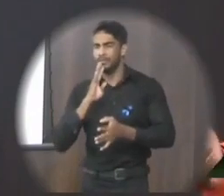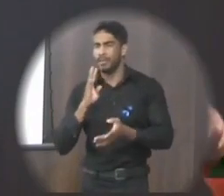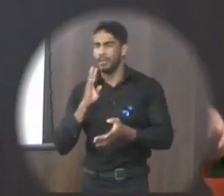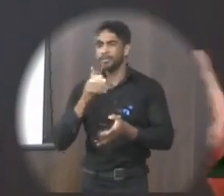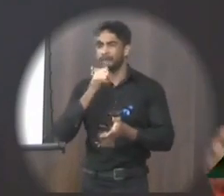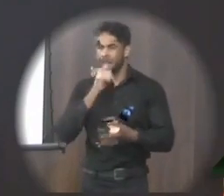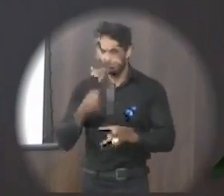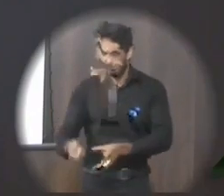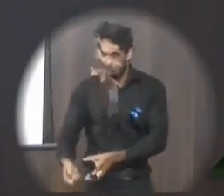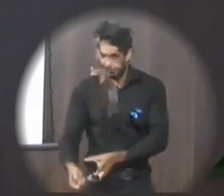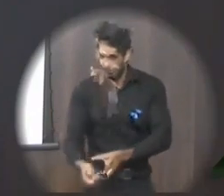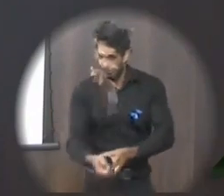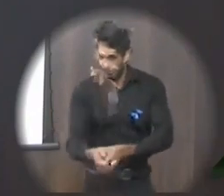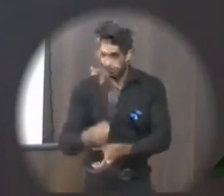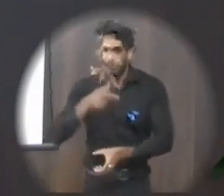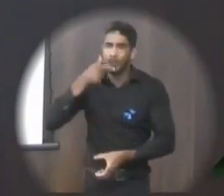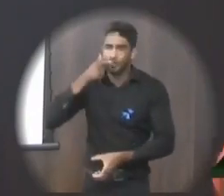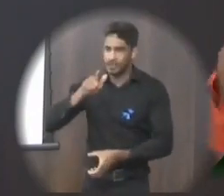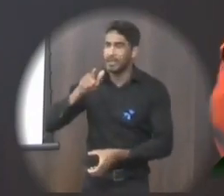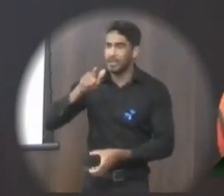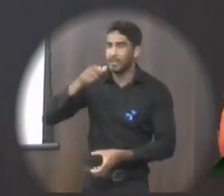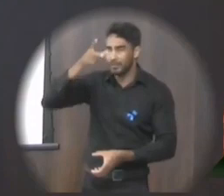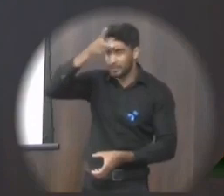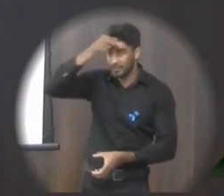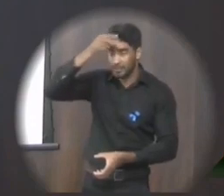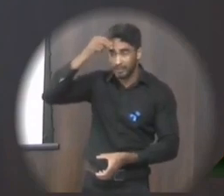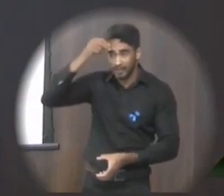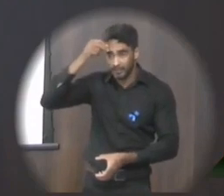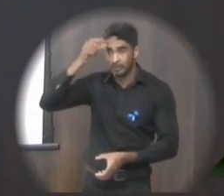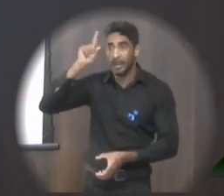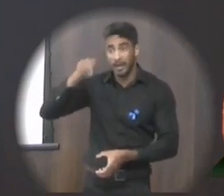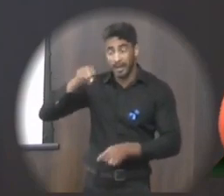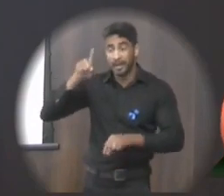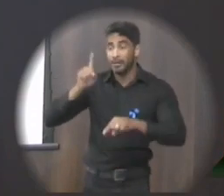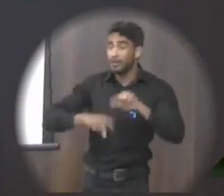nós conseguimos com a Prefeitura Municipal, é um equipamento de